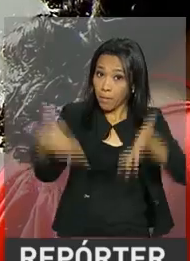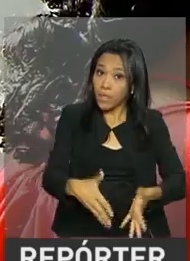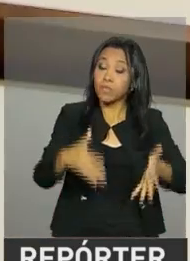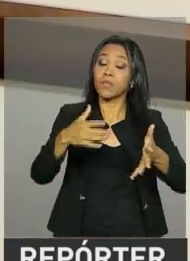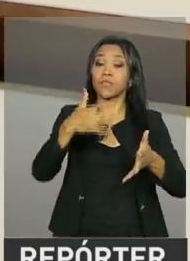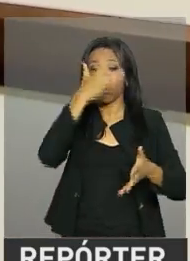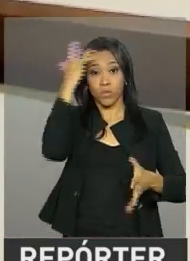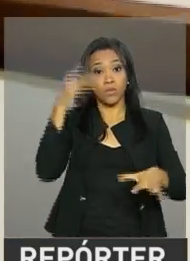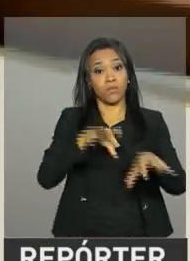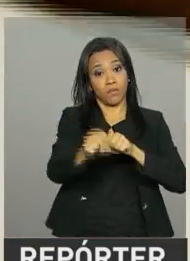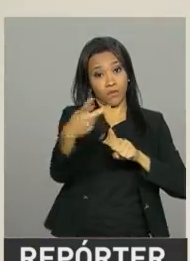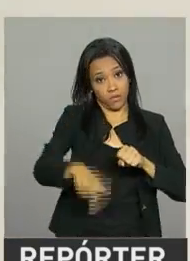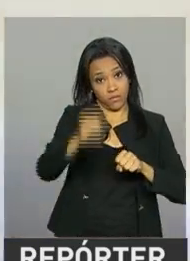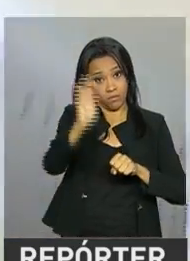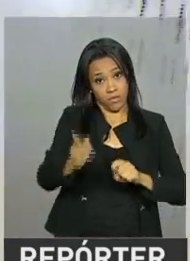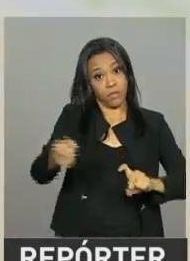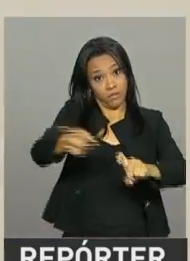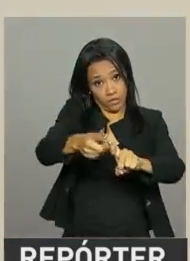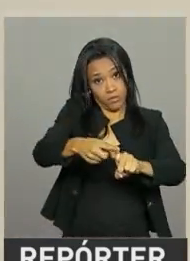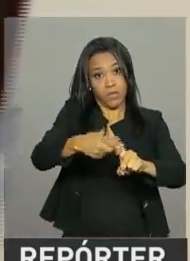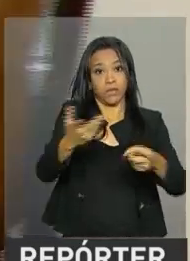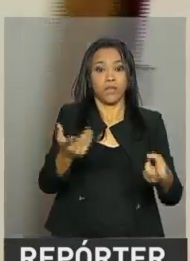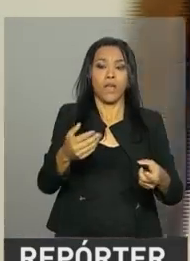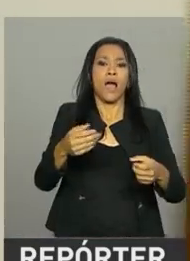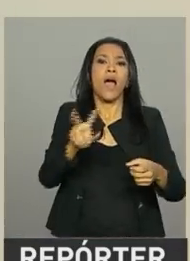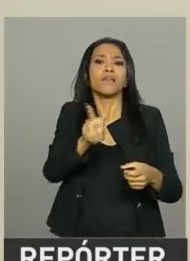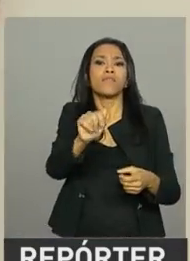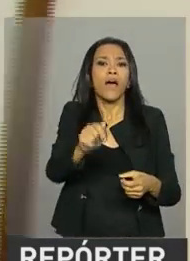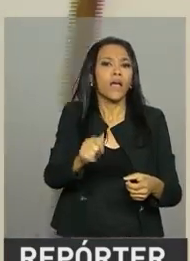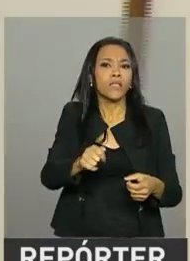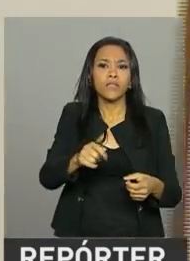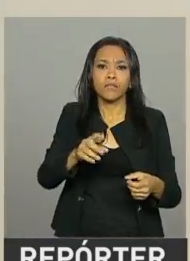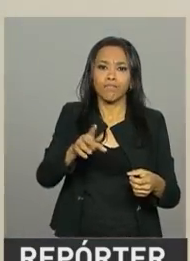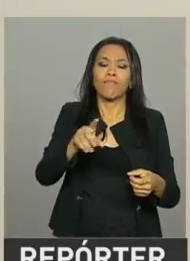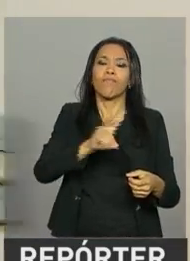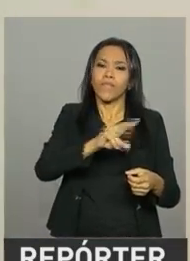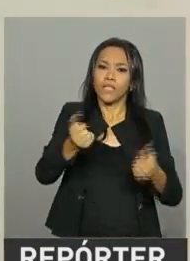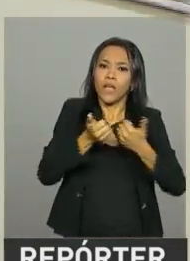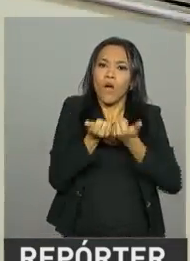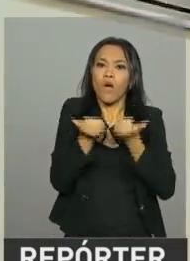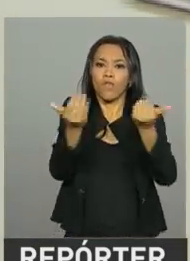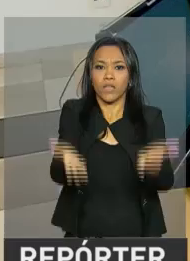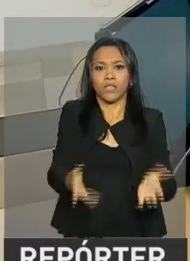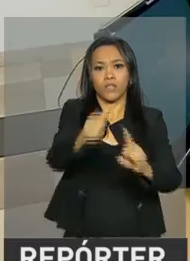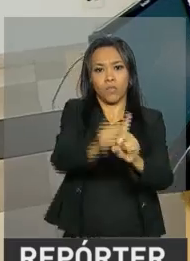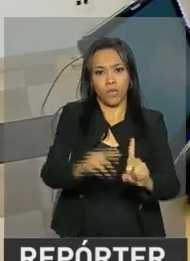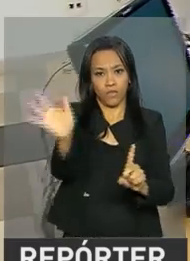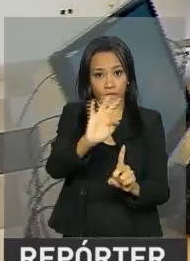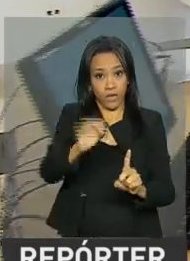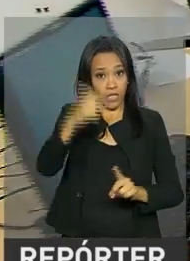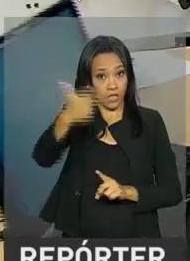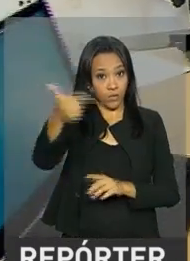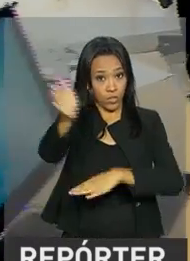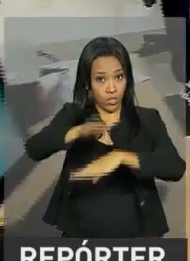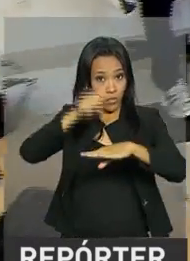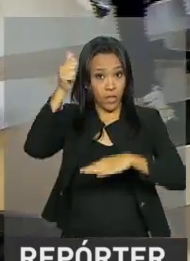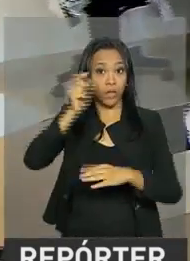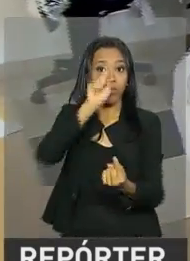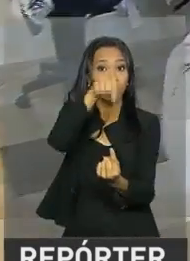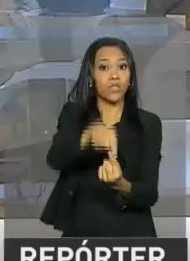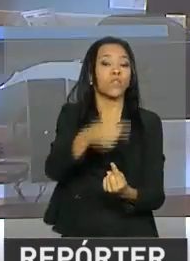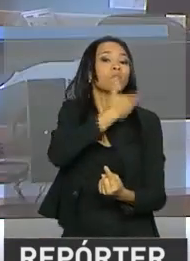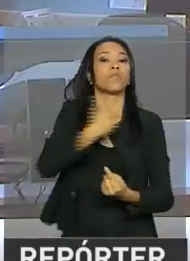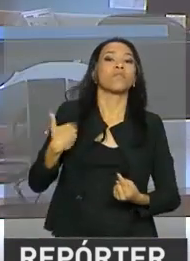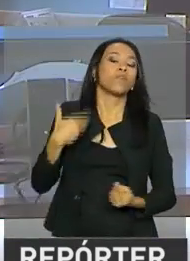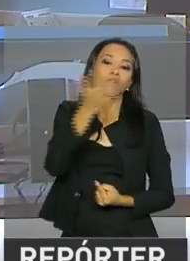programa as vagas não ocupadas serão oferecidas em fevereiro na segunda chamada a meta do governo federal